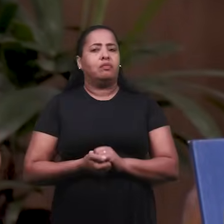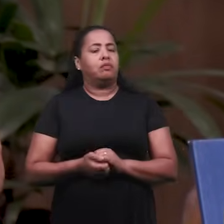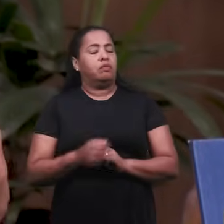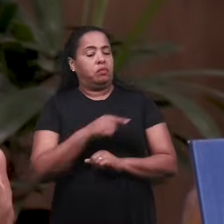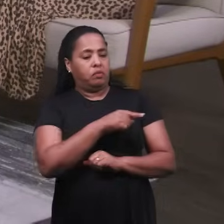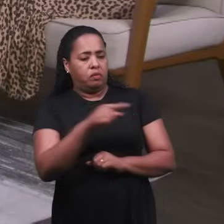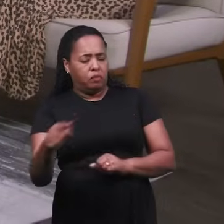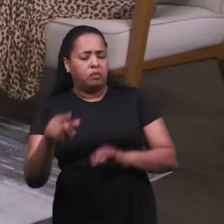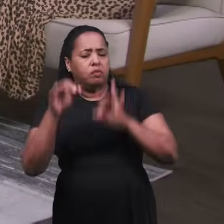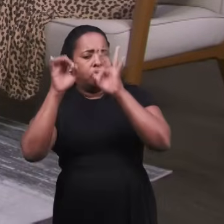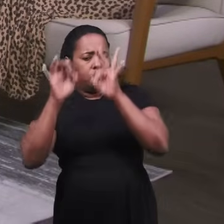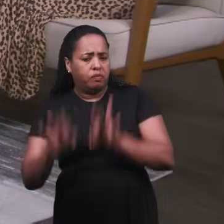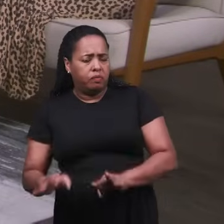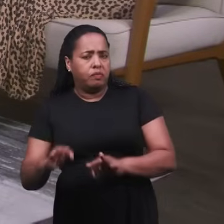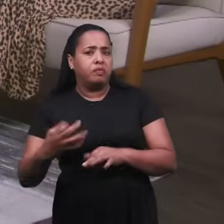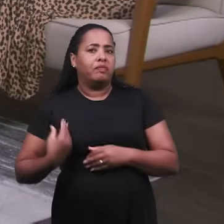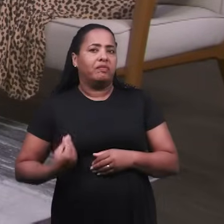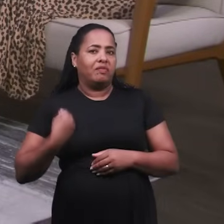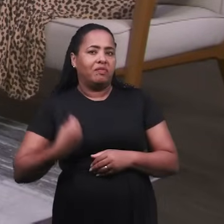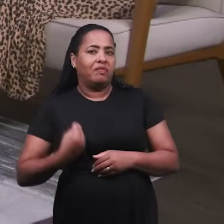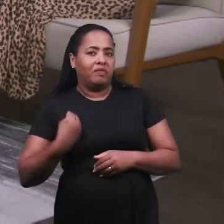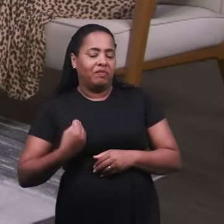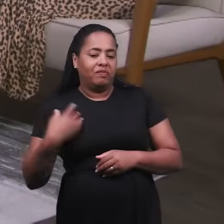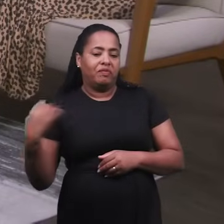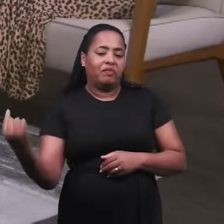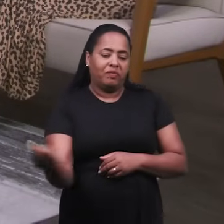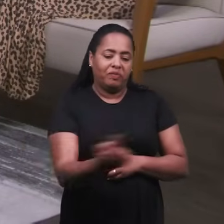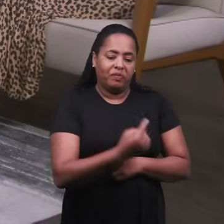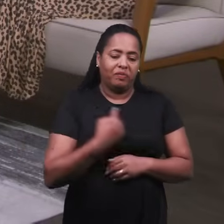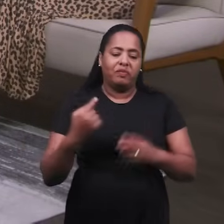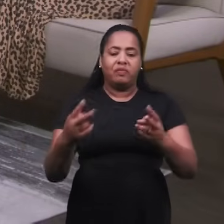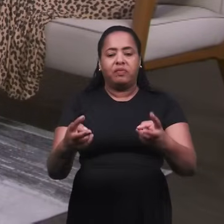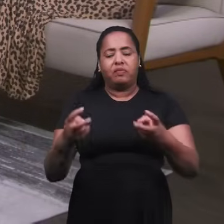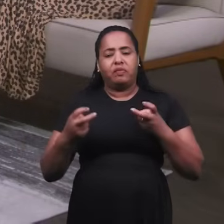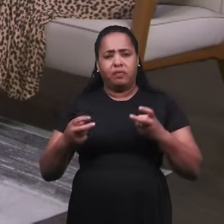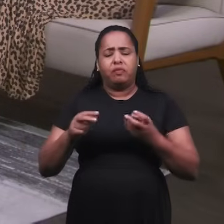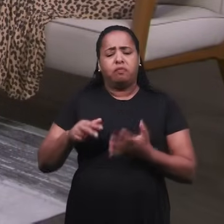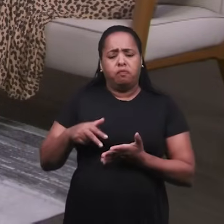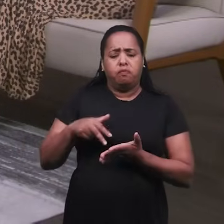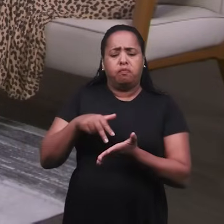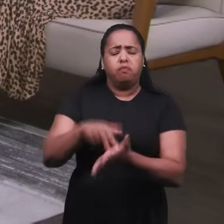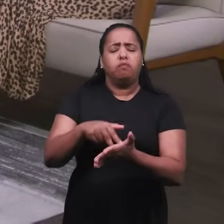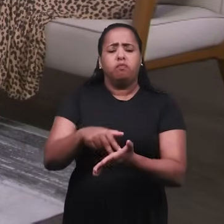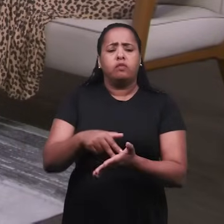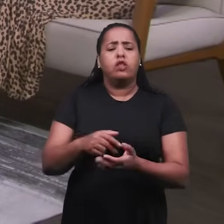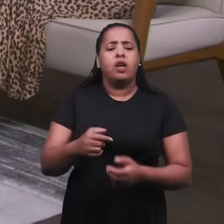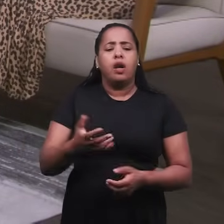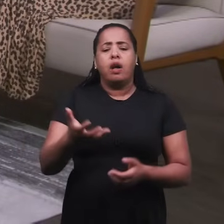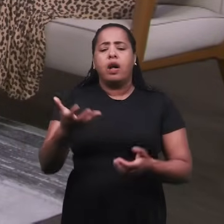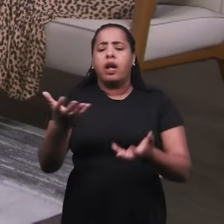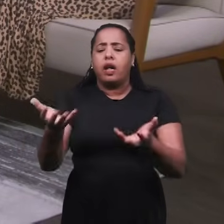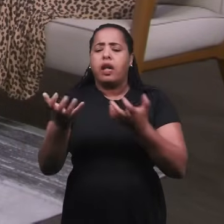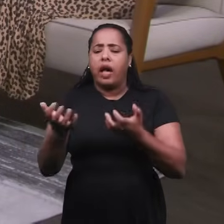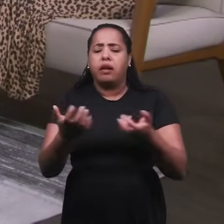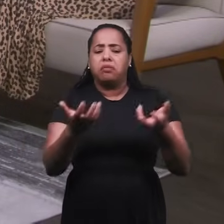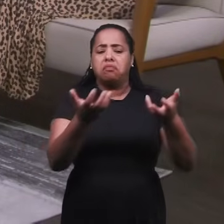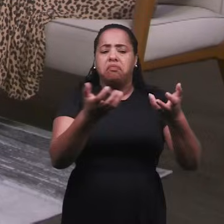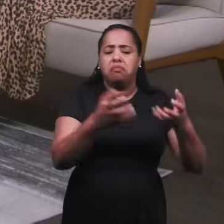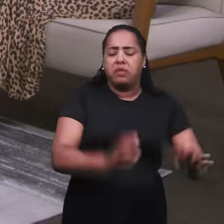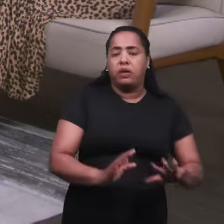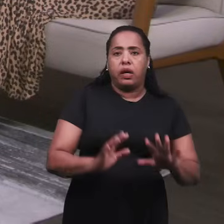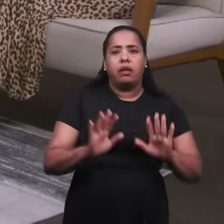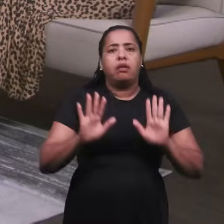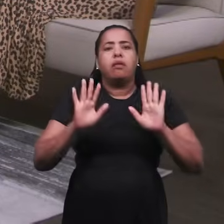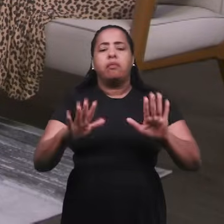muita certeza disso que eles estão vivendo, a gente vê eles não só se posicionando, isso eu quero, isso eu não quero,